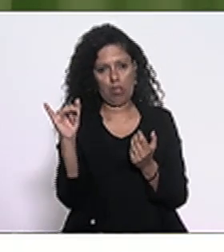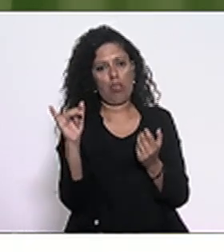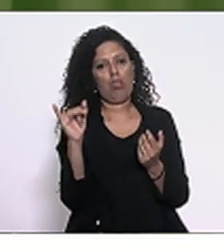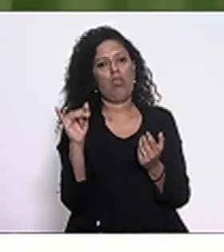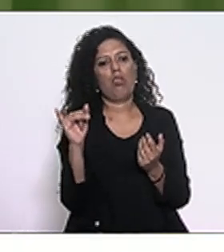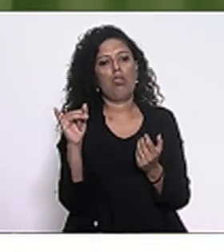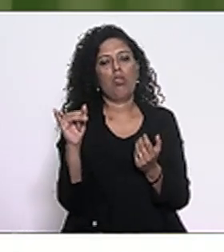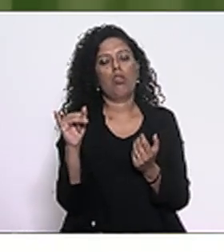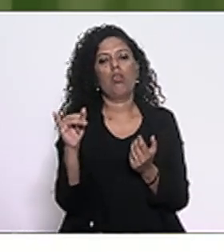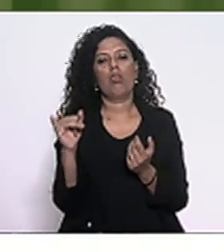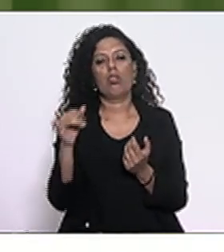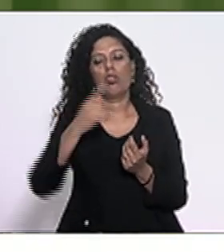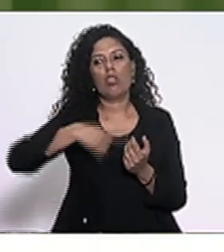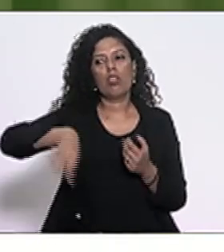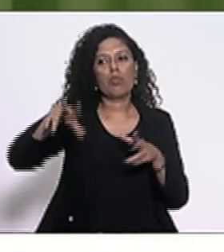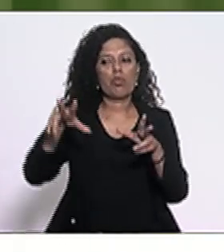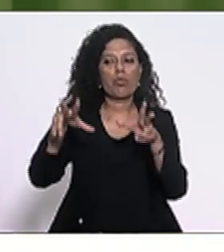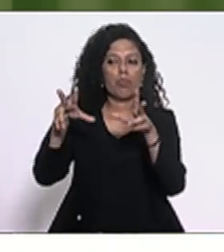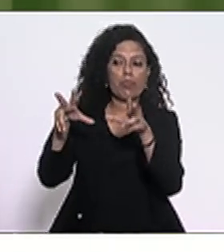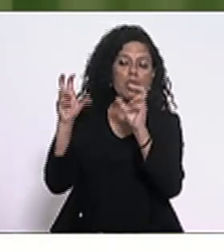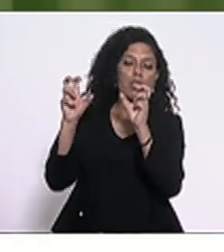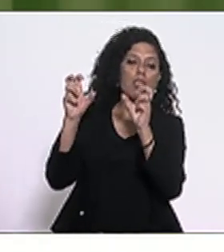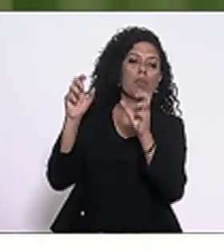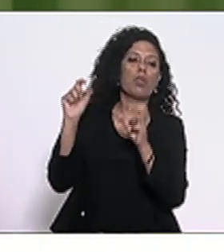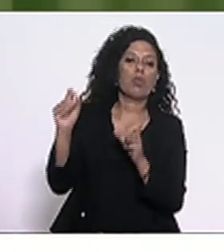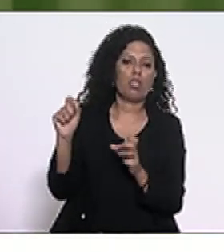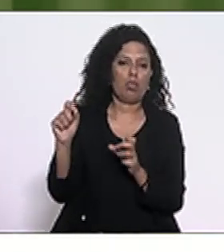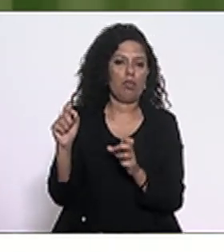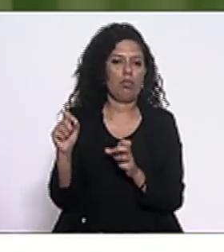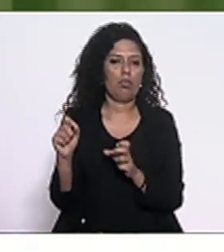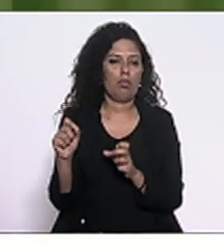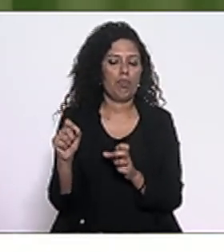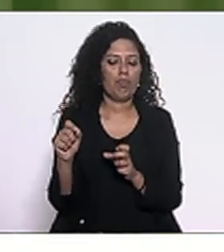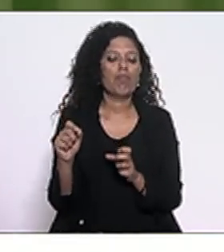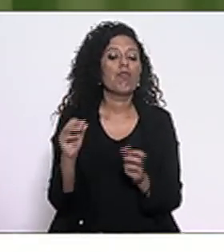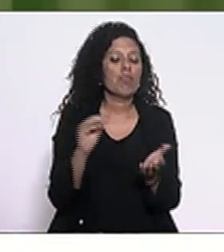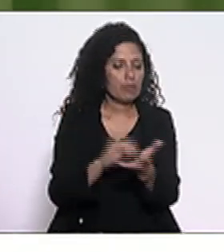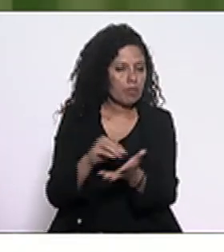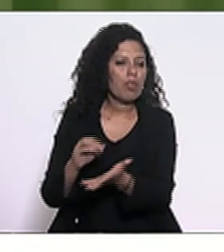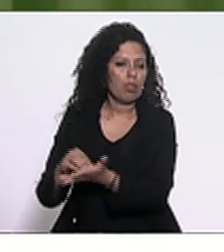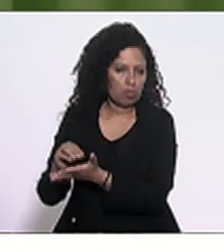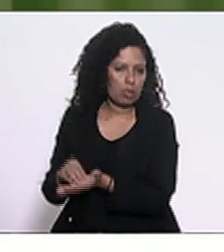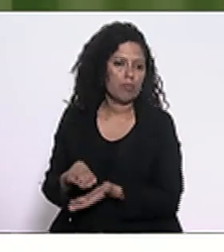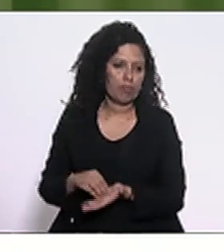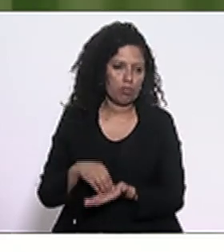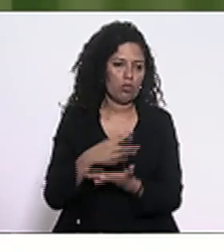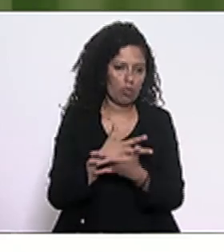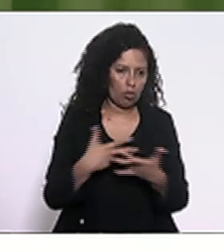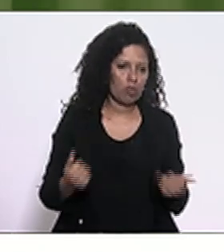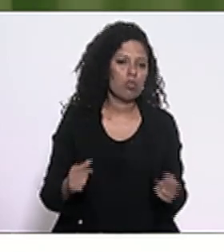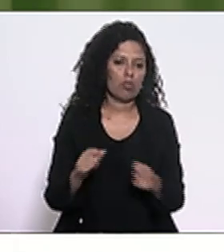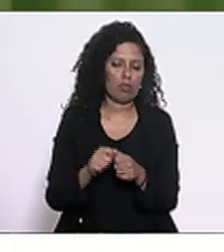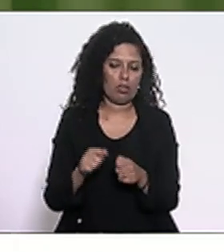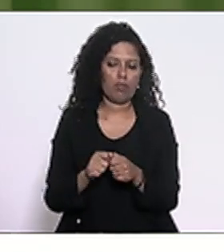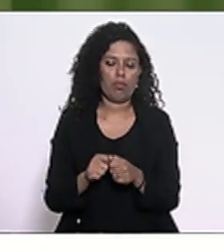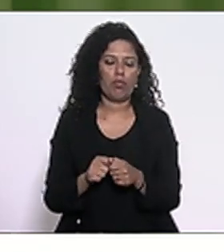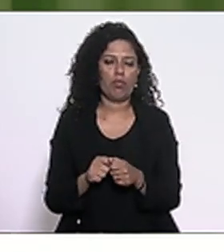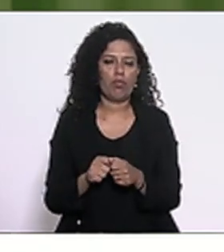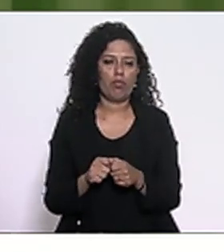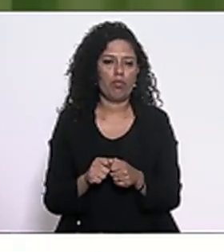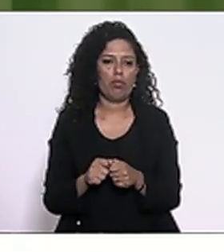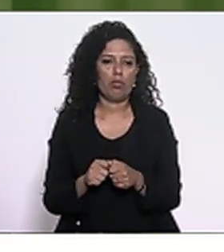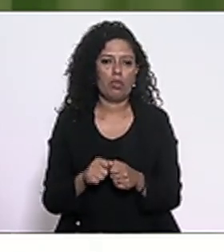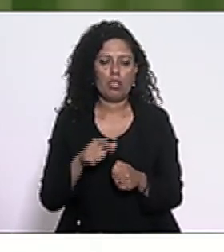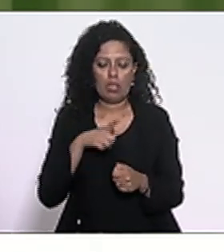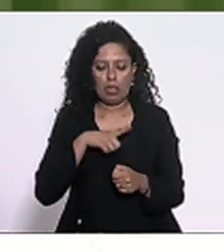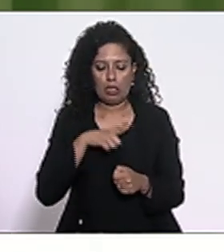o que nós estamos detectando é que realmente há uma defasagem muito grande. Né? Há